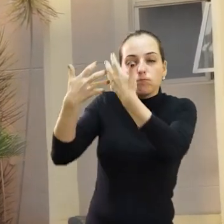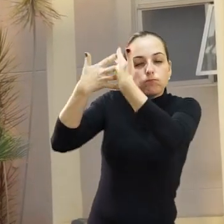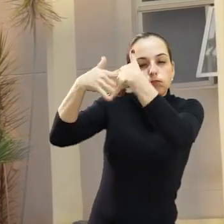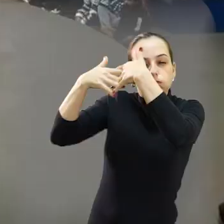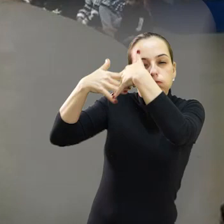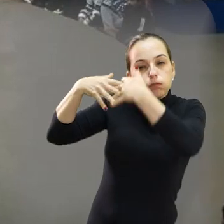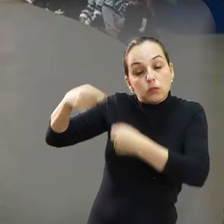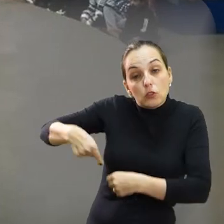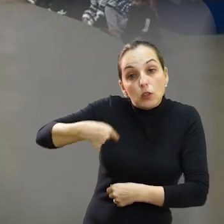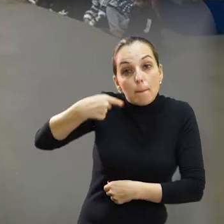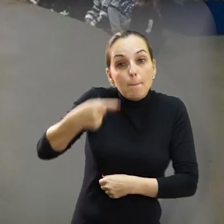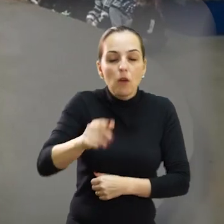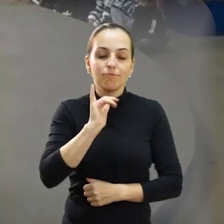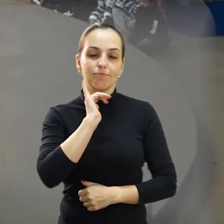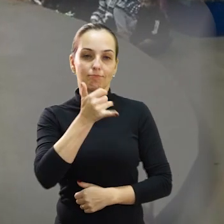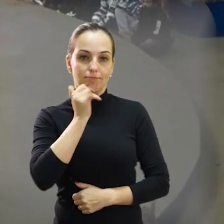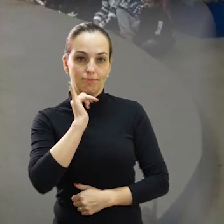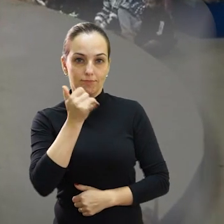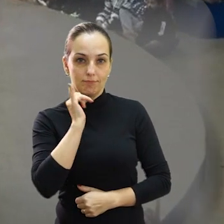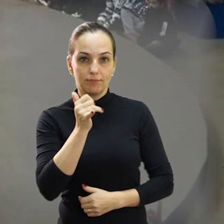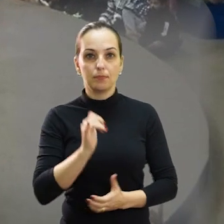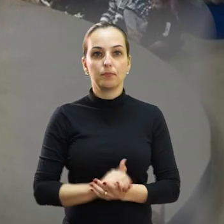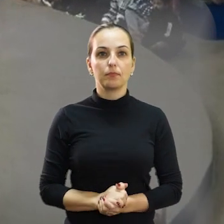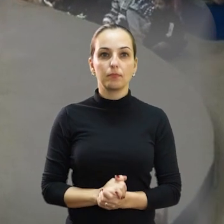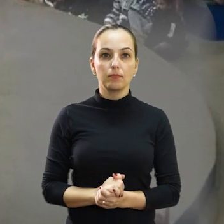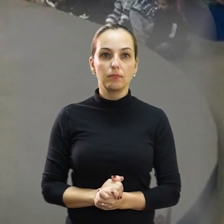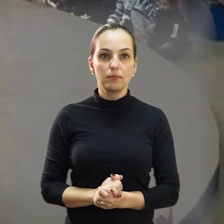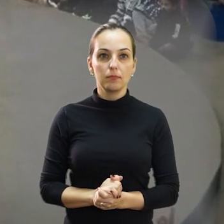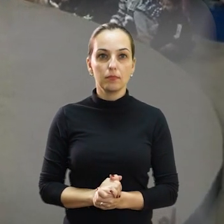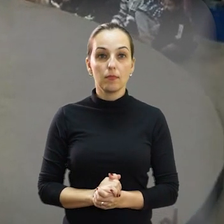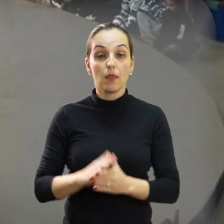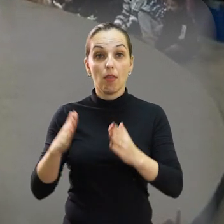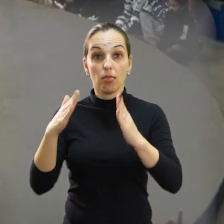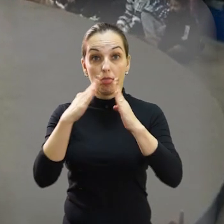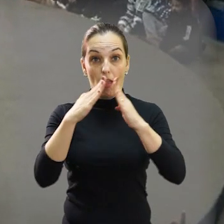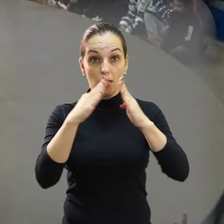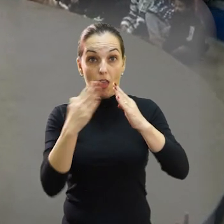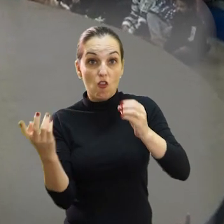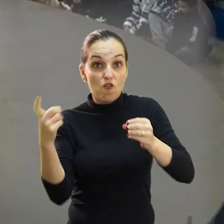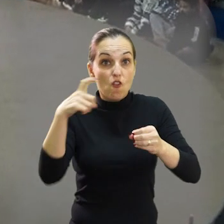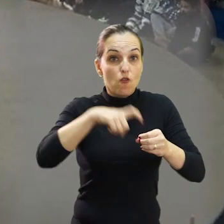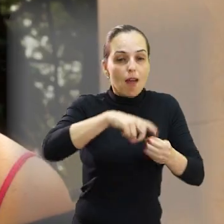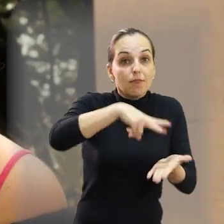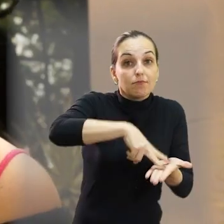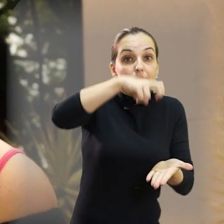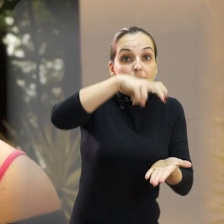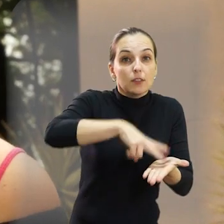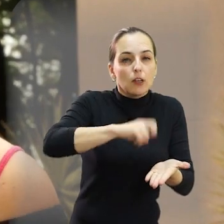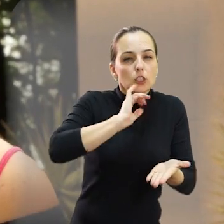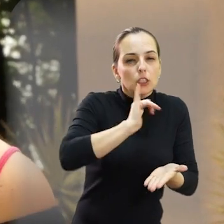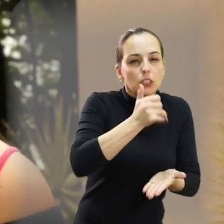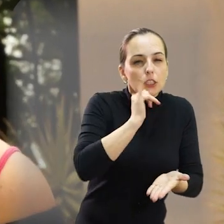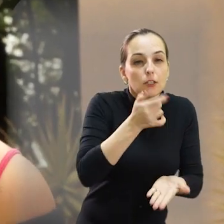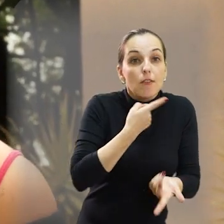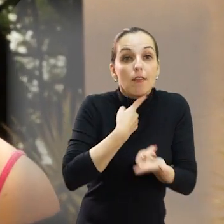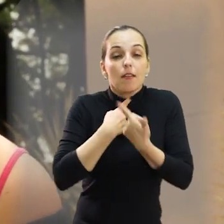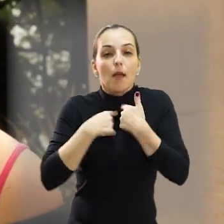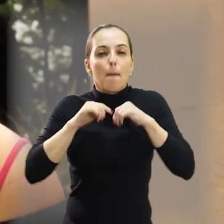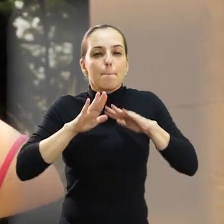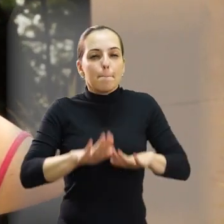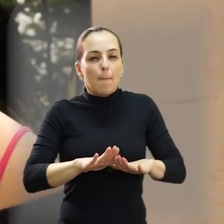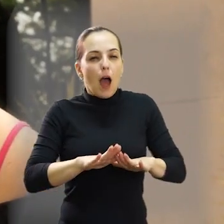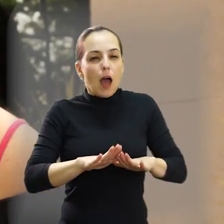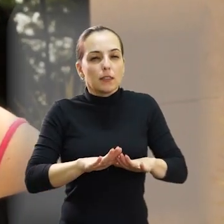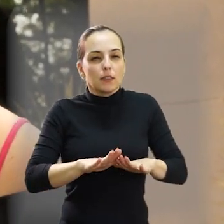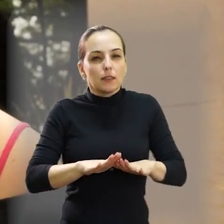muitas histórias e lá ela criava algumas histórias. Voltava para casa feliz, querendo contar a história aos seus